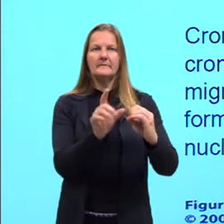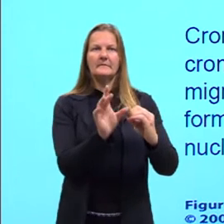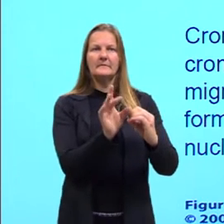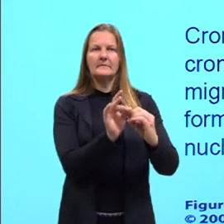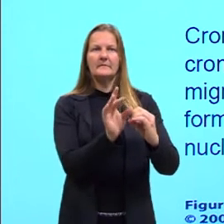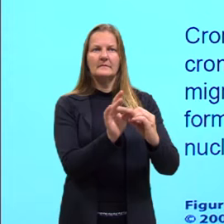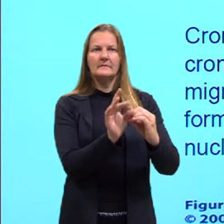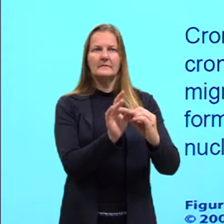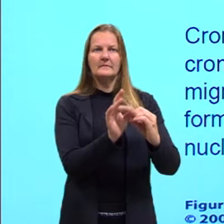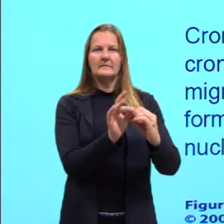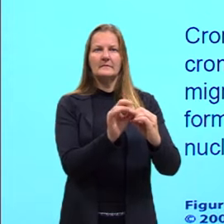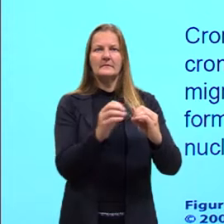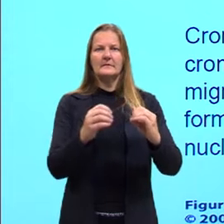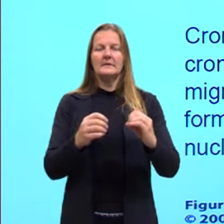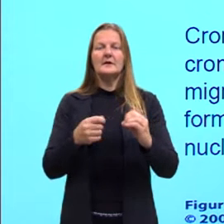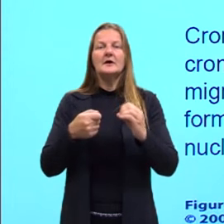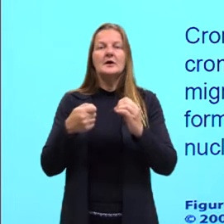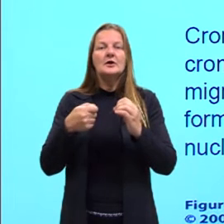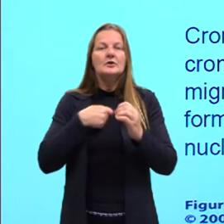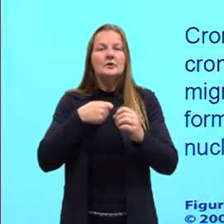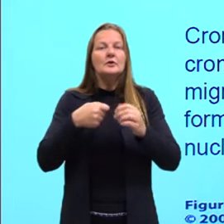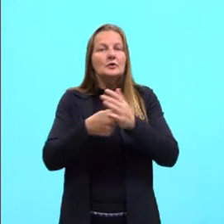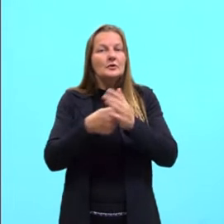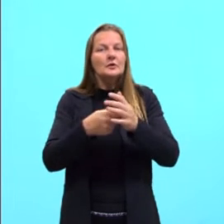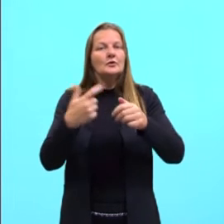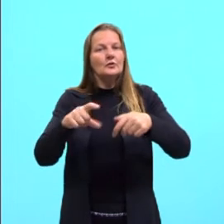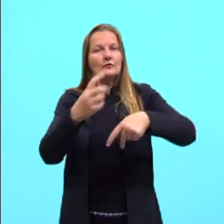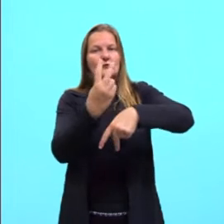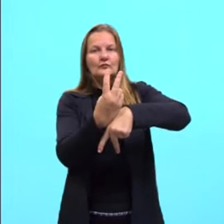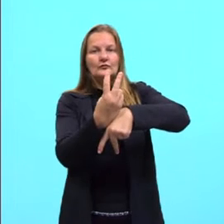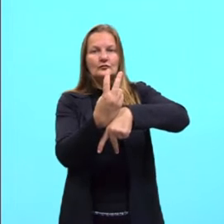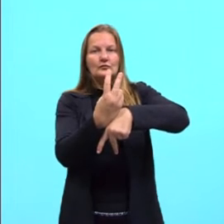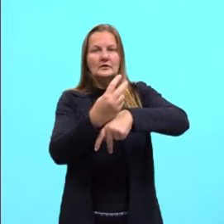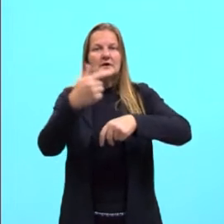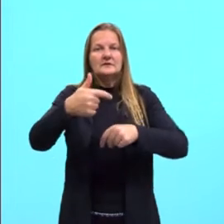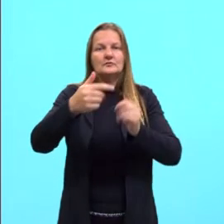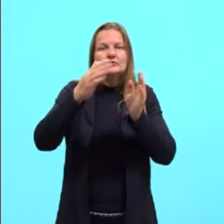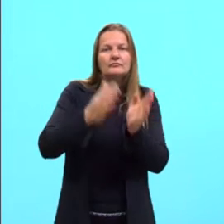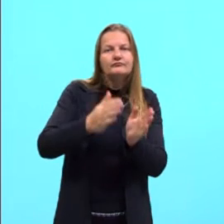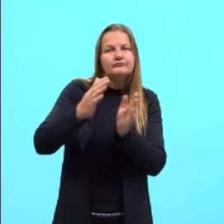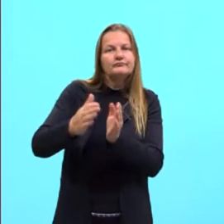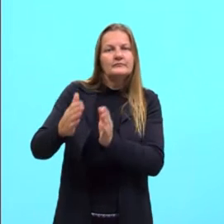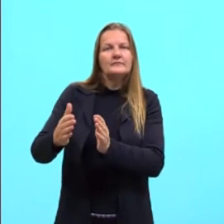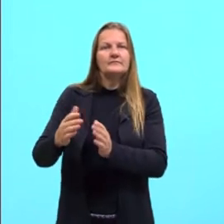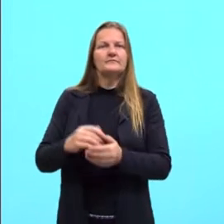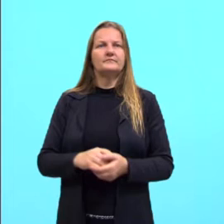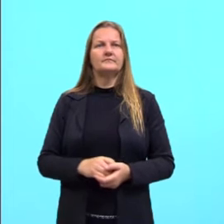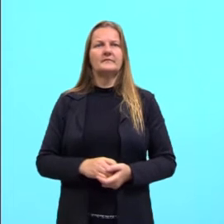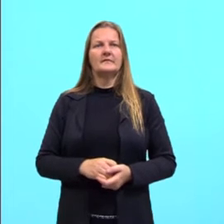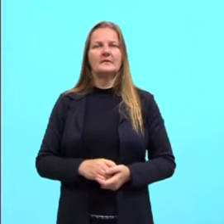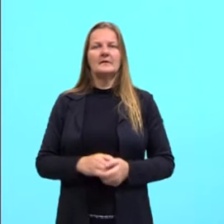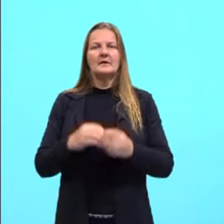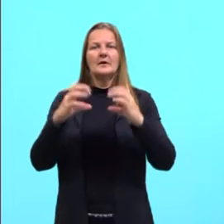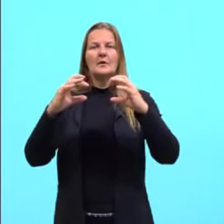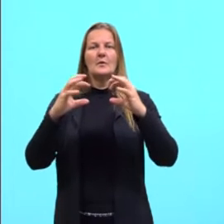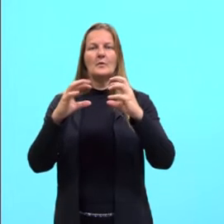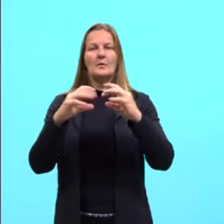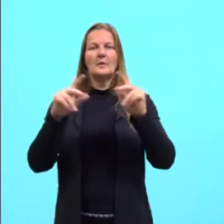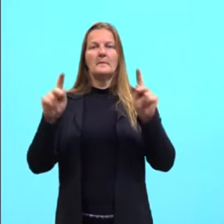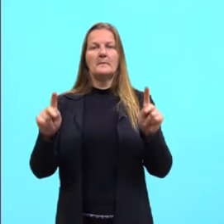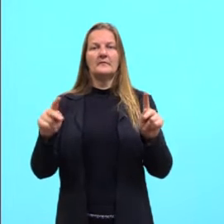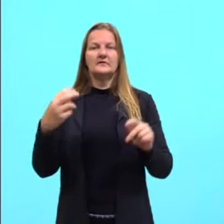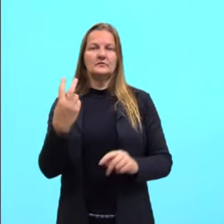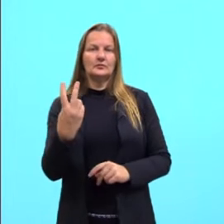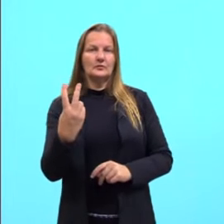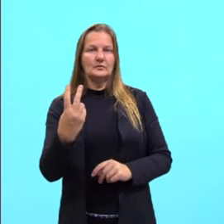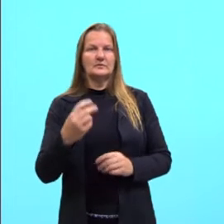então eles vão tentar novamente a segunda vez aí nós temos a provas e 2